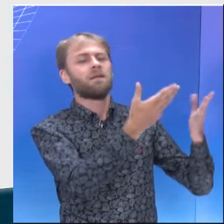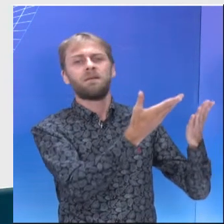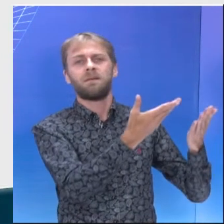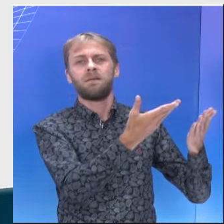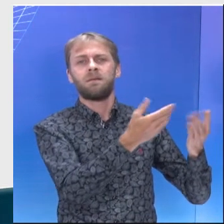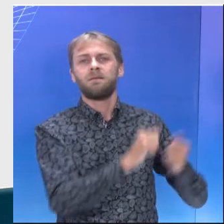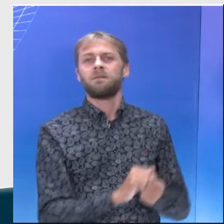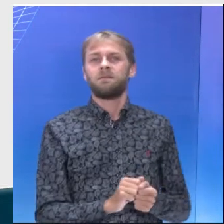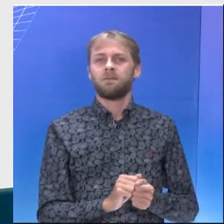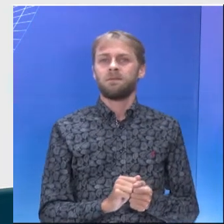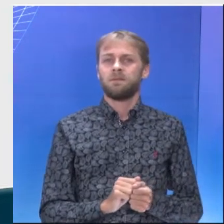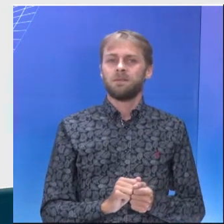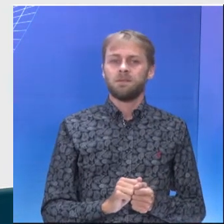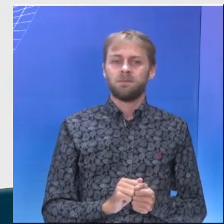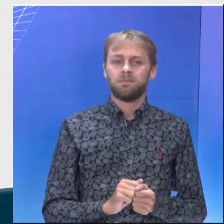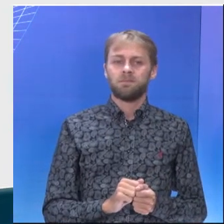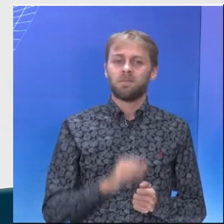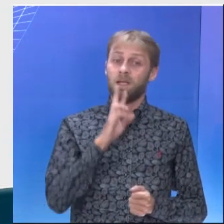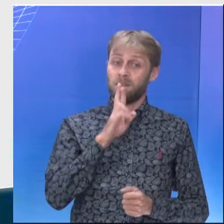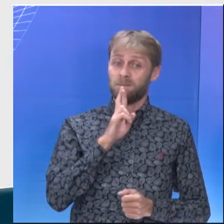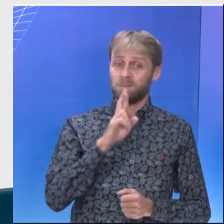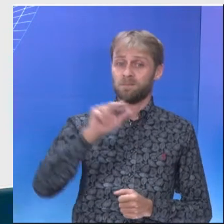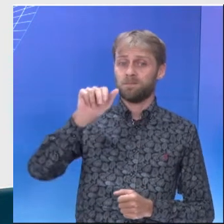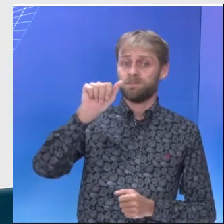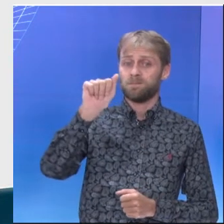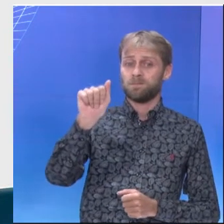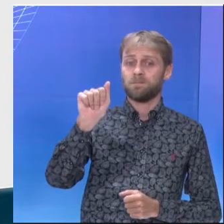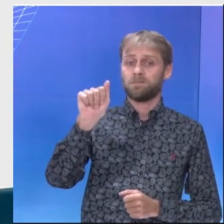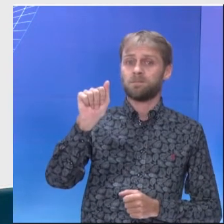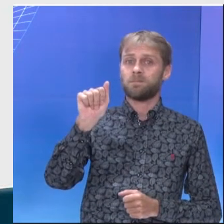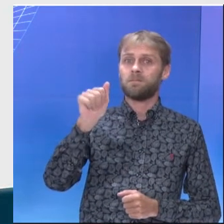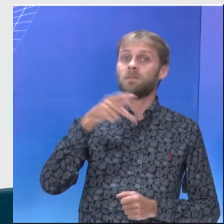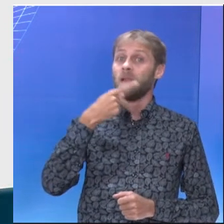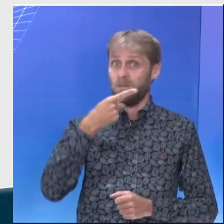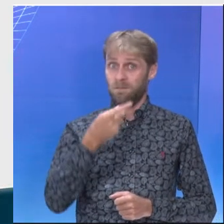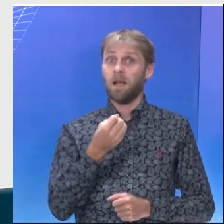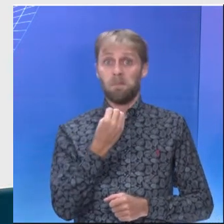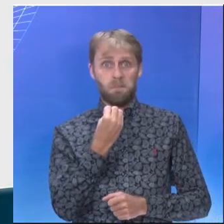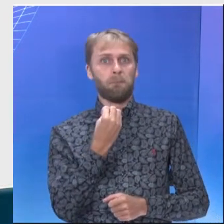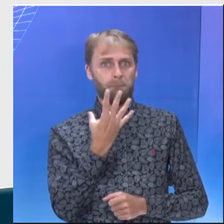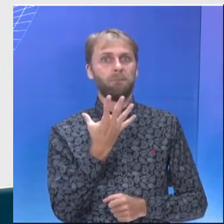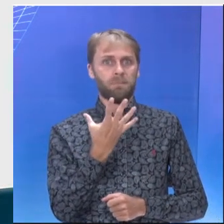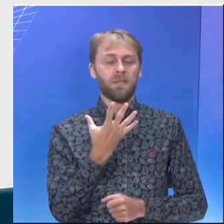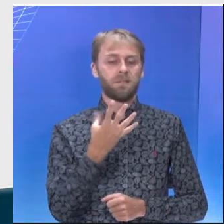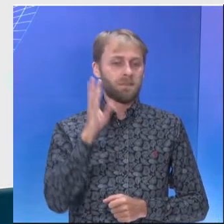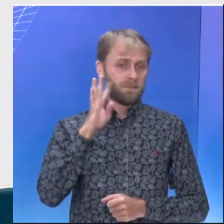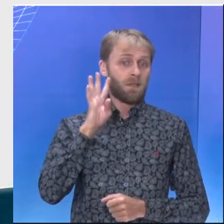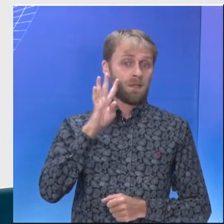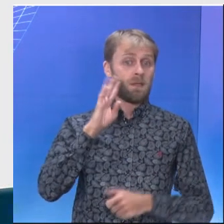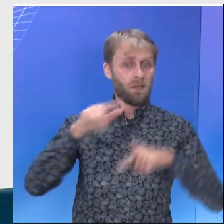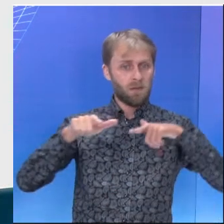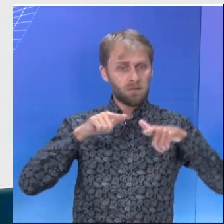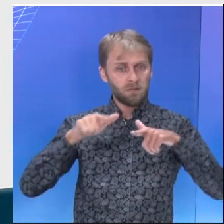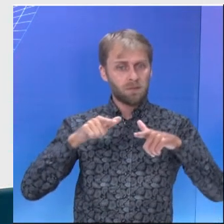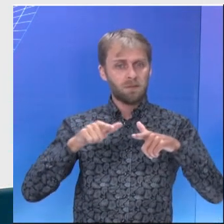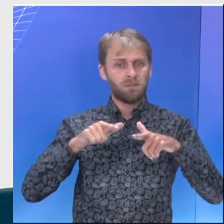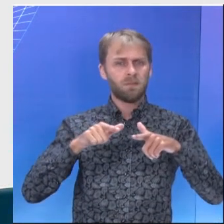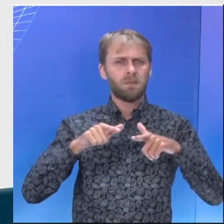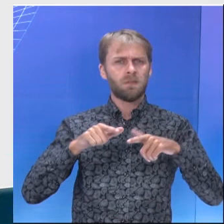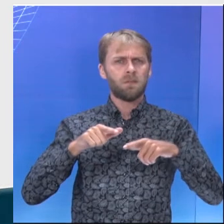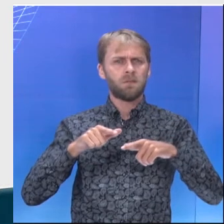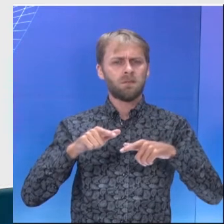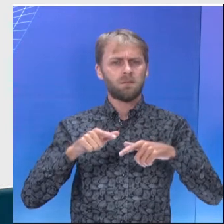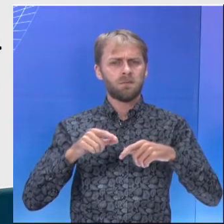texto. Alternativas. Letra A. Elogiar o trabalho proposto para a educação nessa era tecnológica.